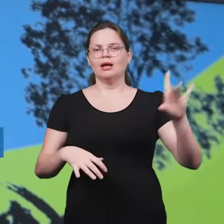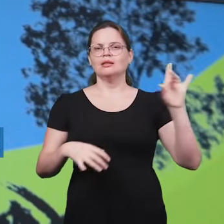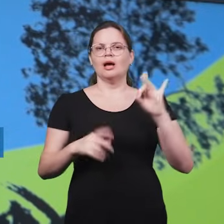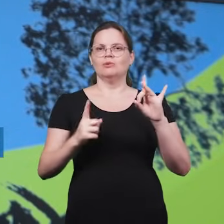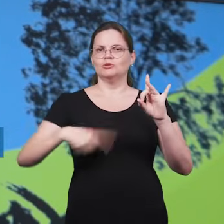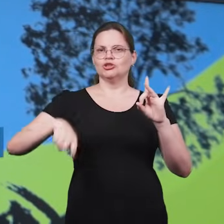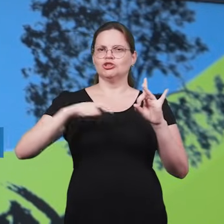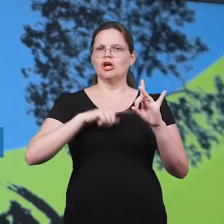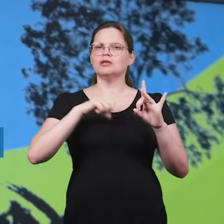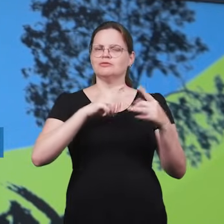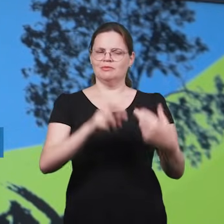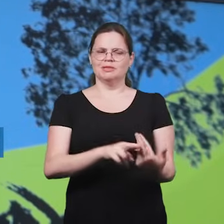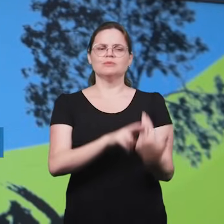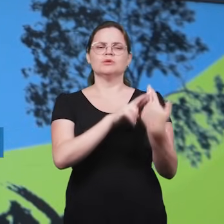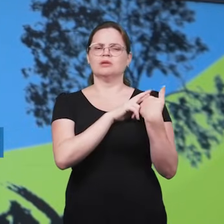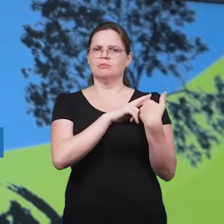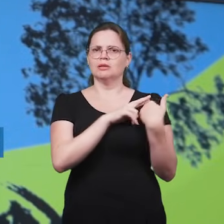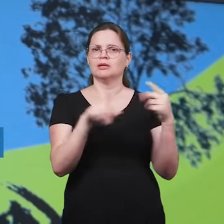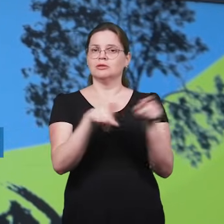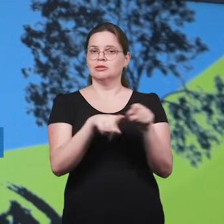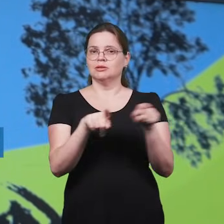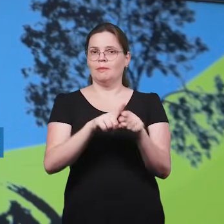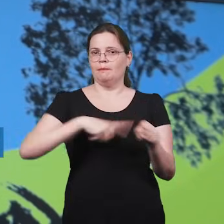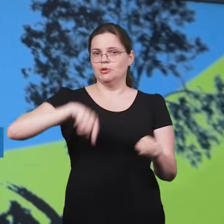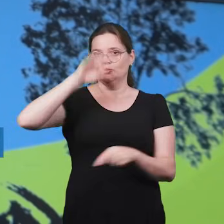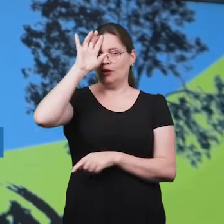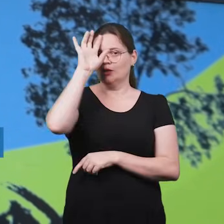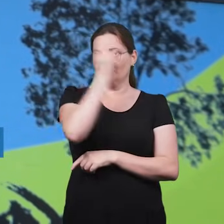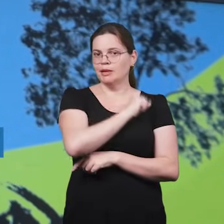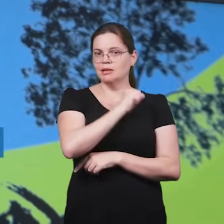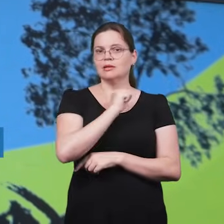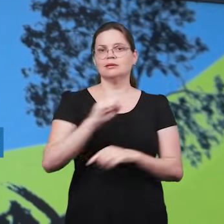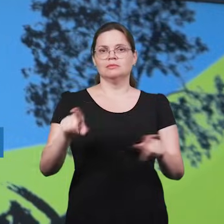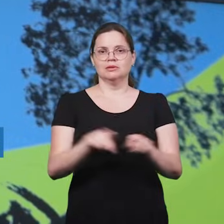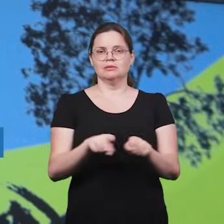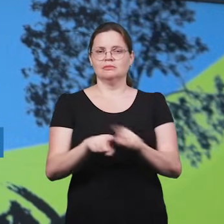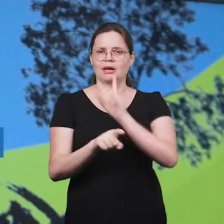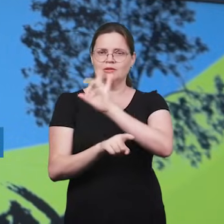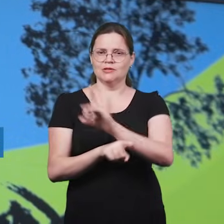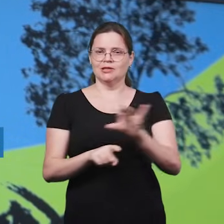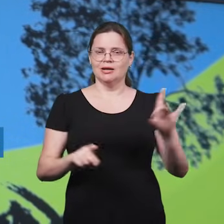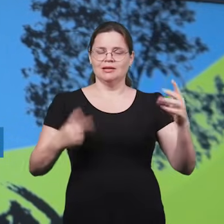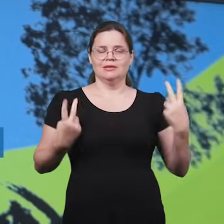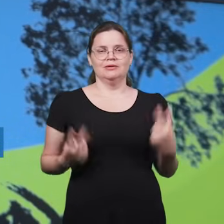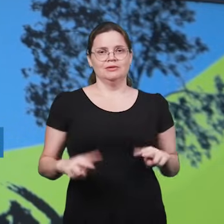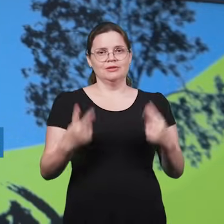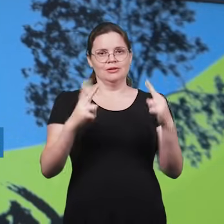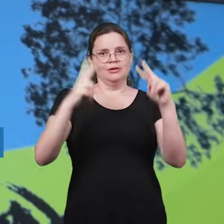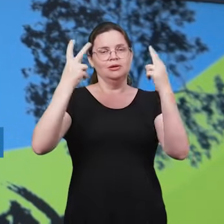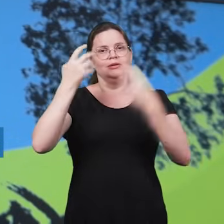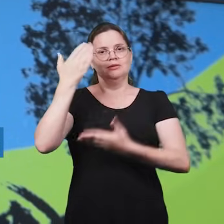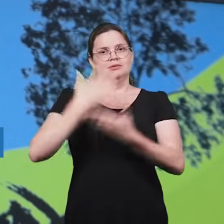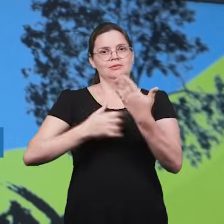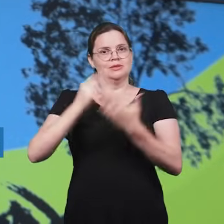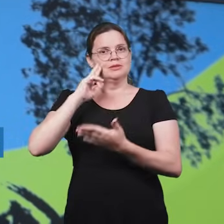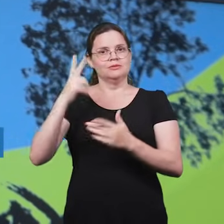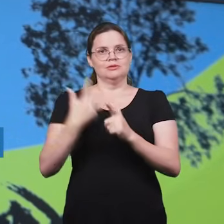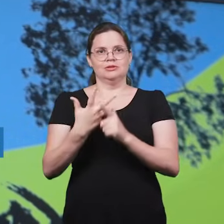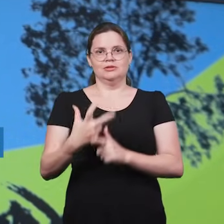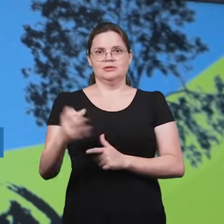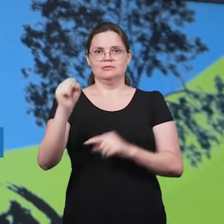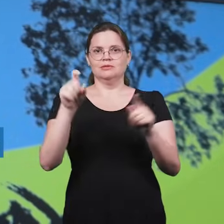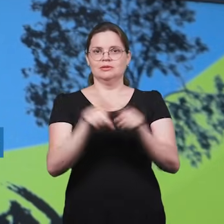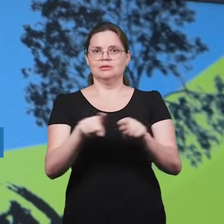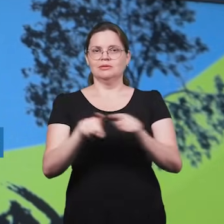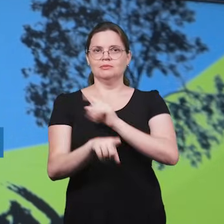nós tivemos, de cada aprendizado que nós tivemos, de cada vitória vencida no Senhor, de cada